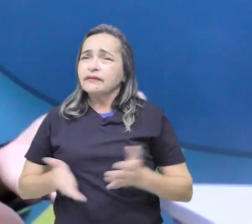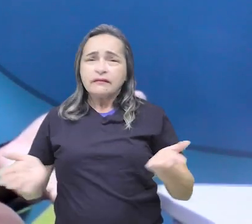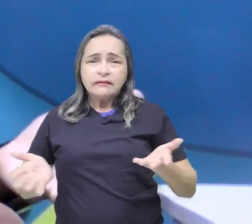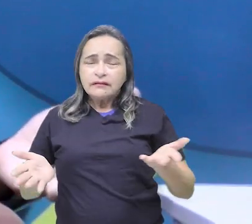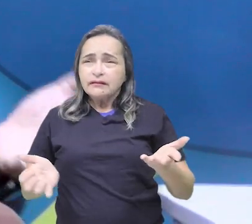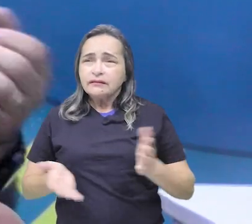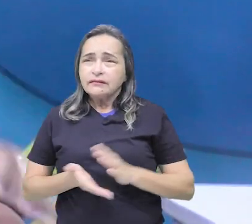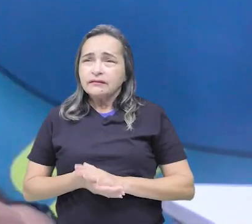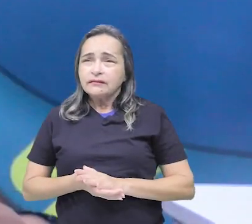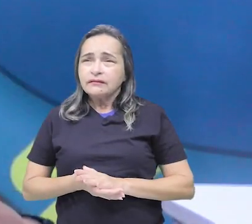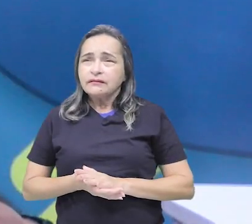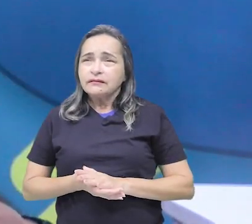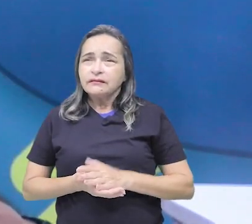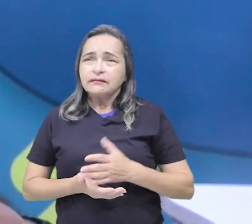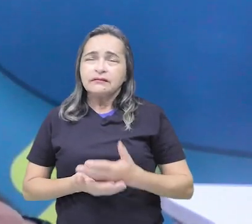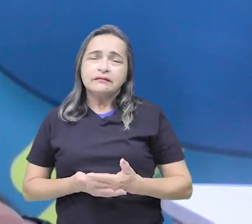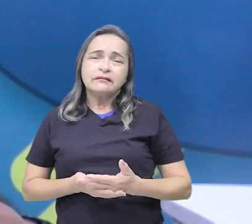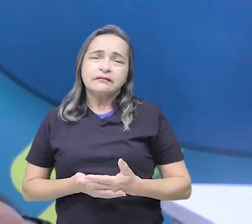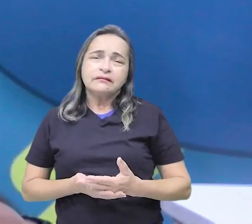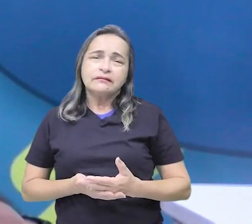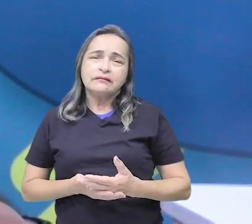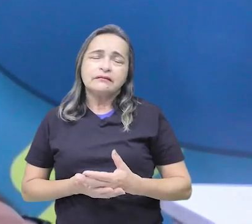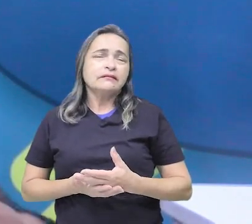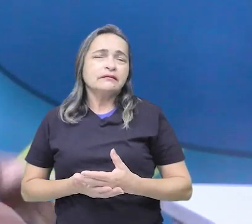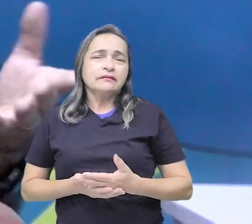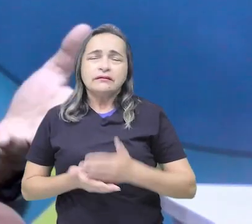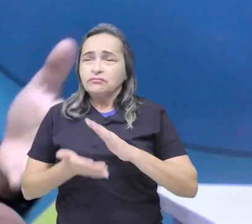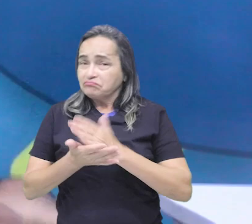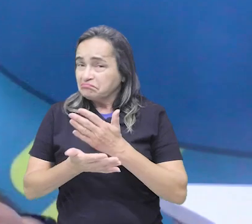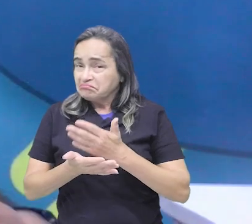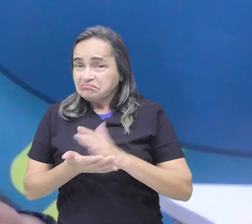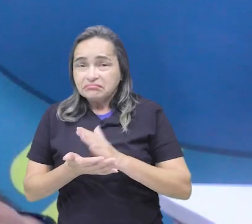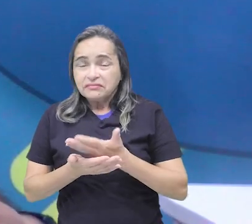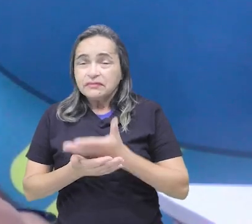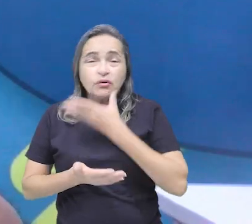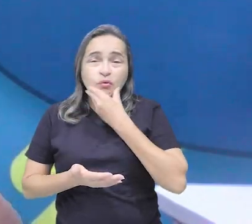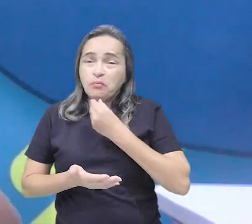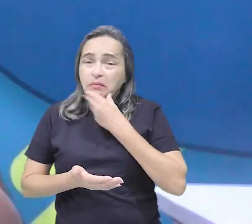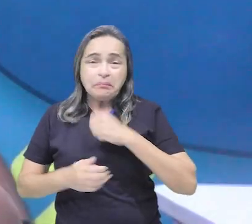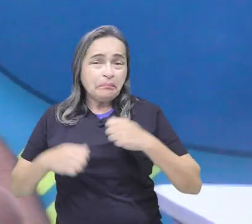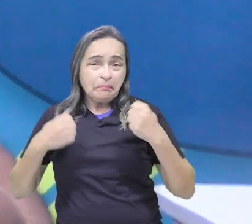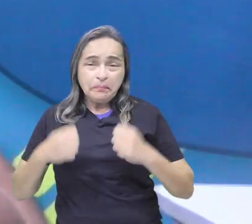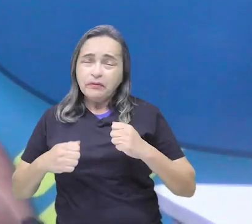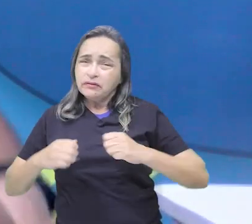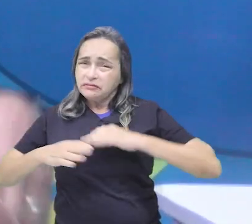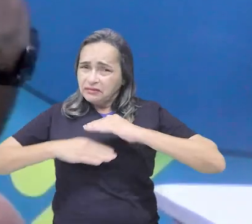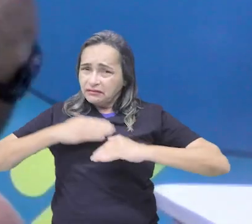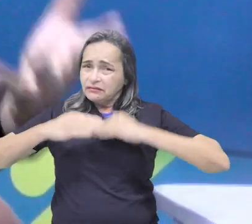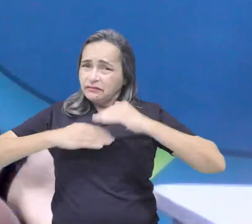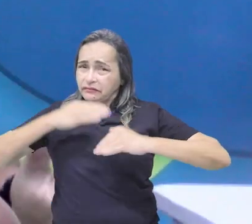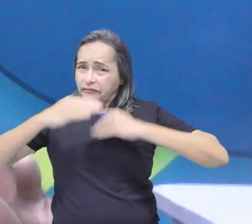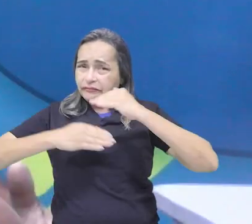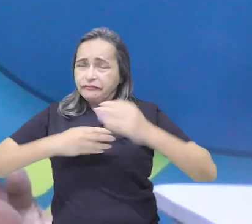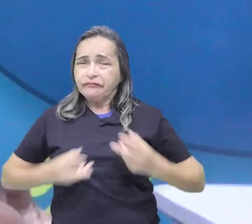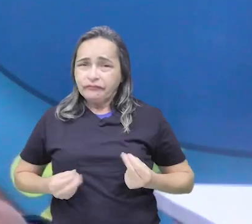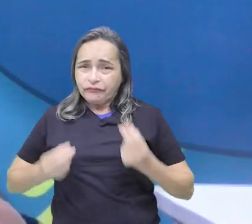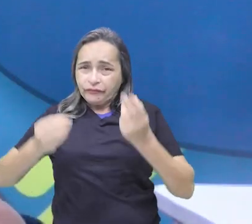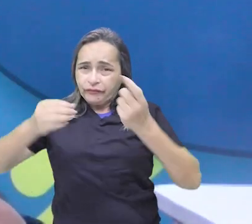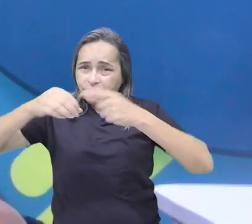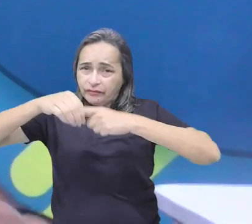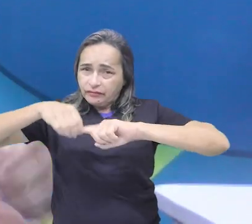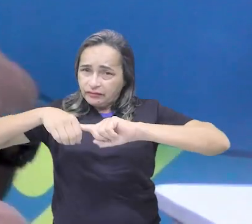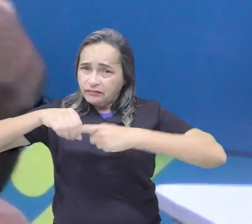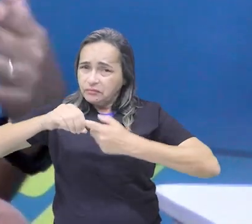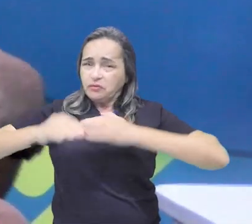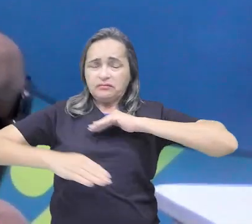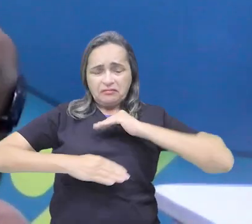próstata, você está suscetível a desenvolver um câncer de próstata ao longo do tempo. É um câncer que, de certa forma, se apresenta silente,